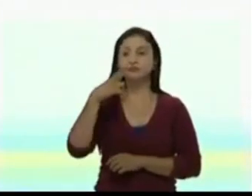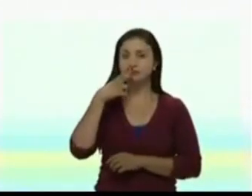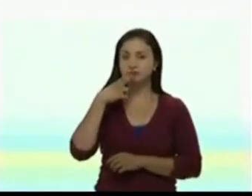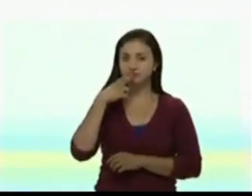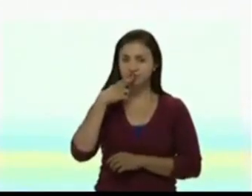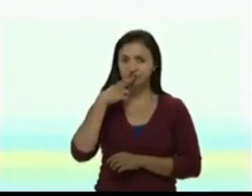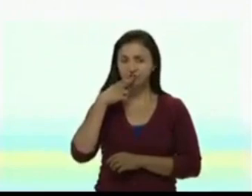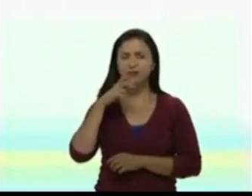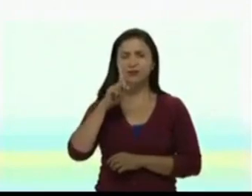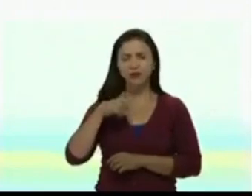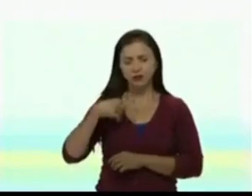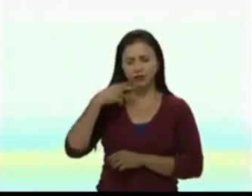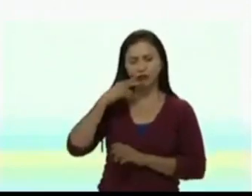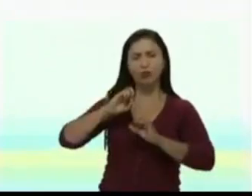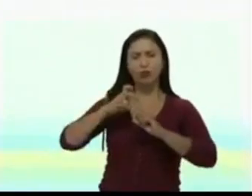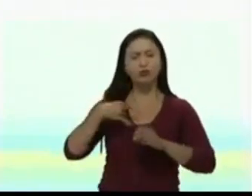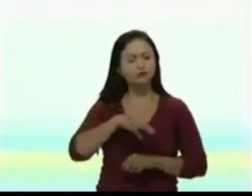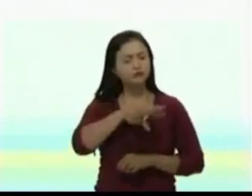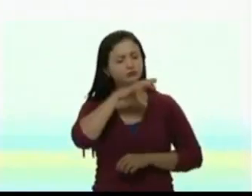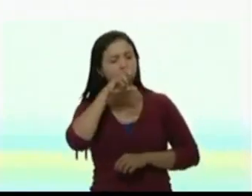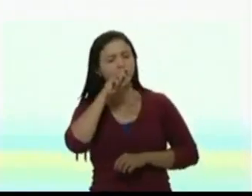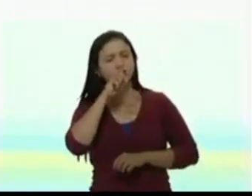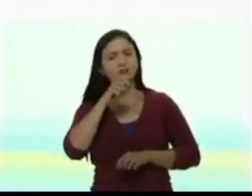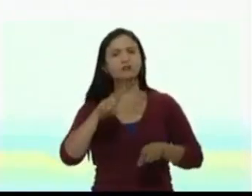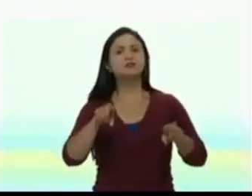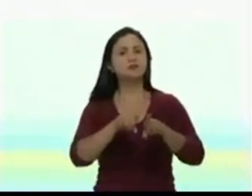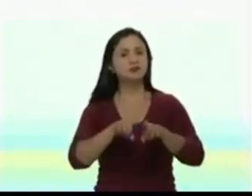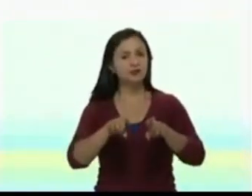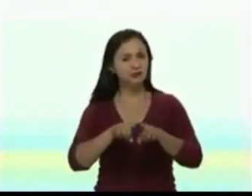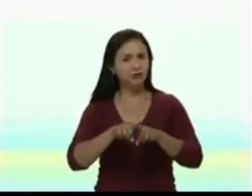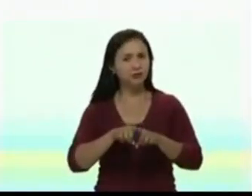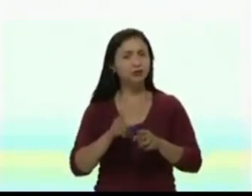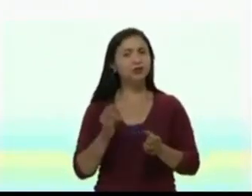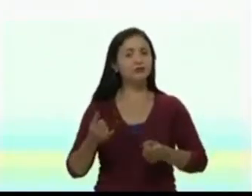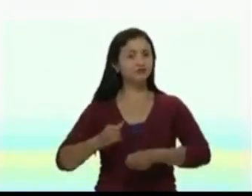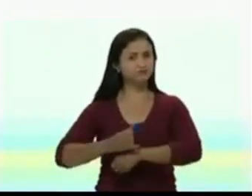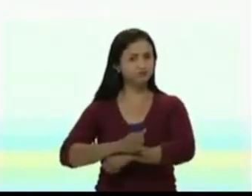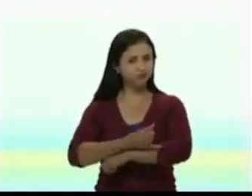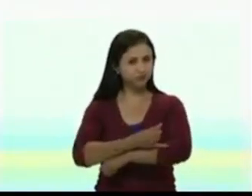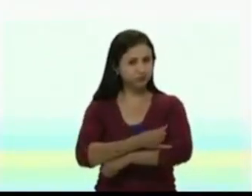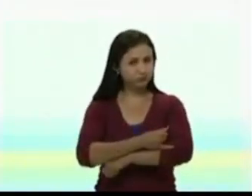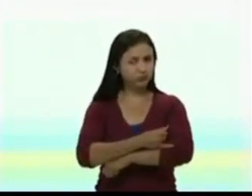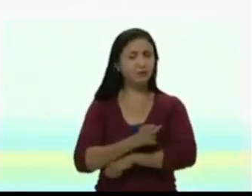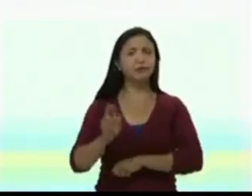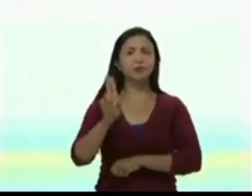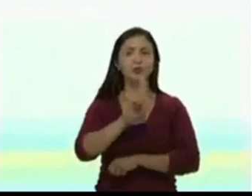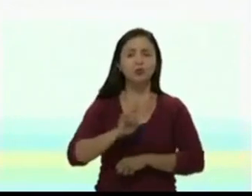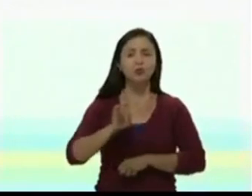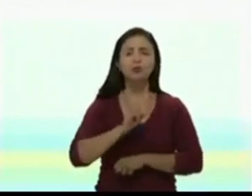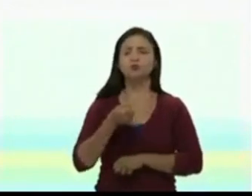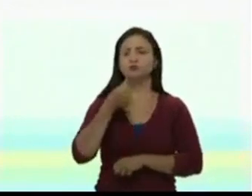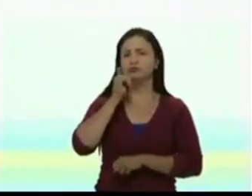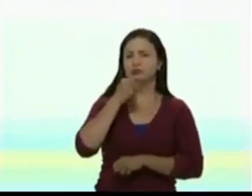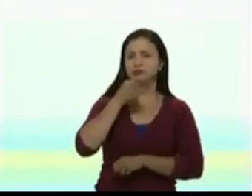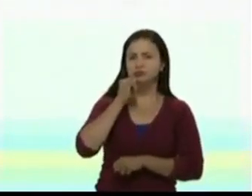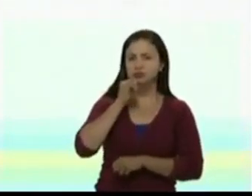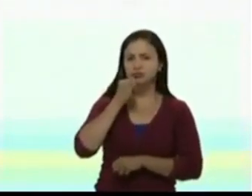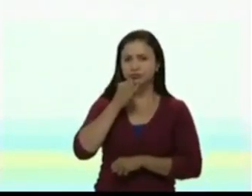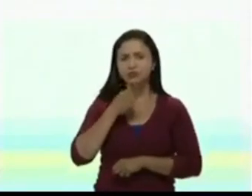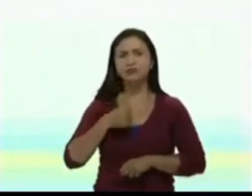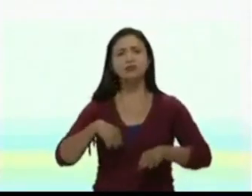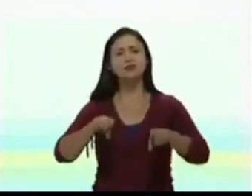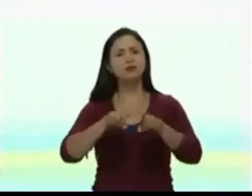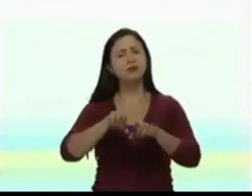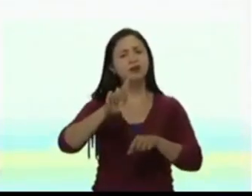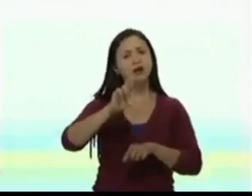fumo passivo como ativo, a obesidade, consequentemente a atividade física, o uso de álcool, a radiação